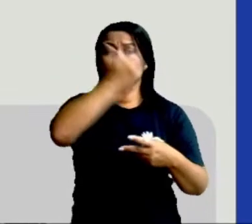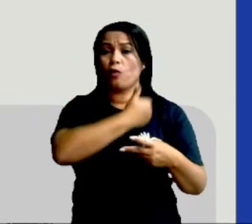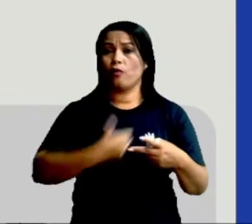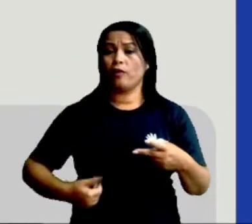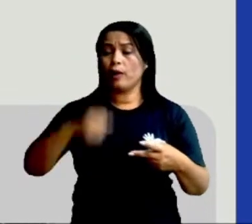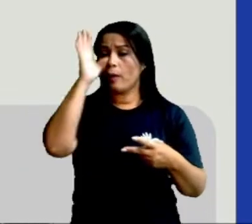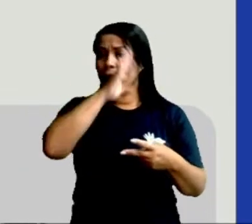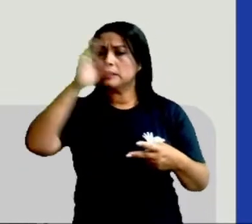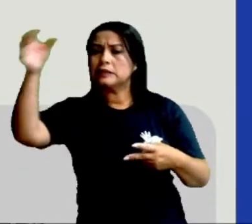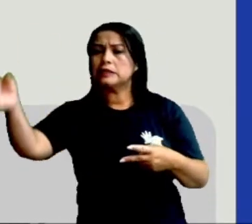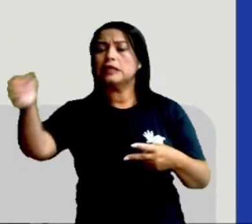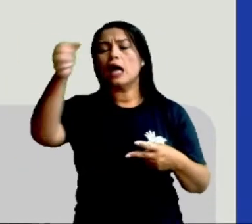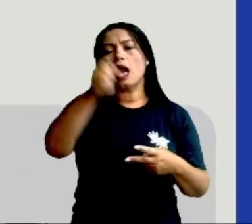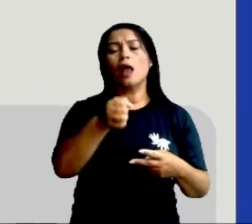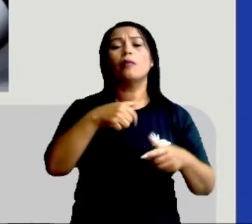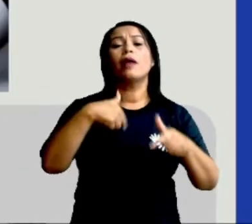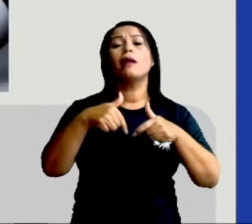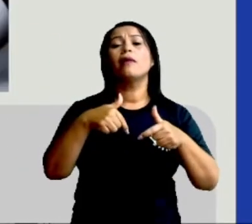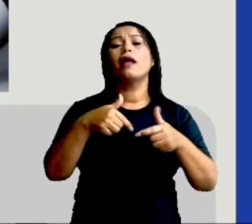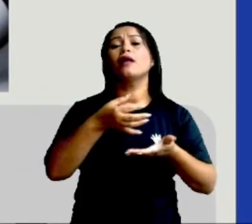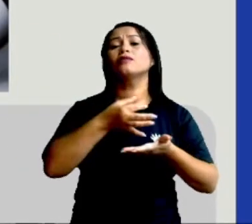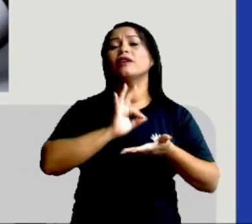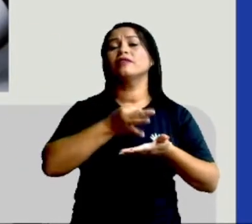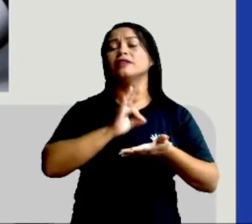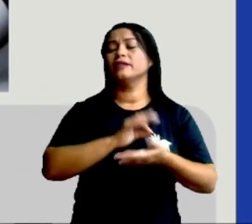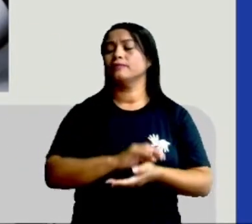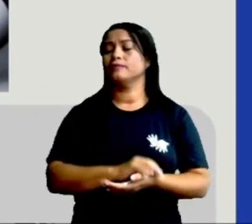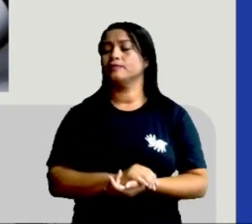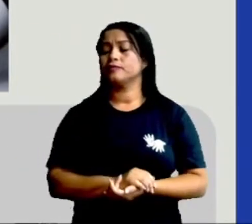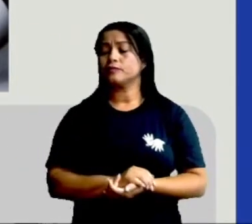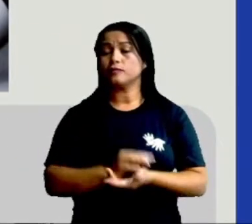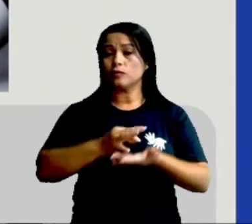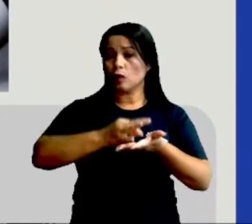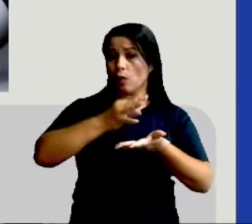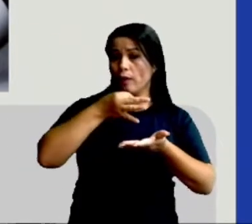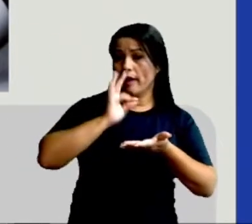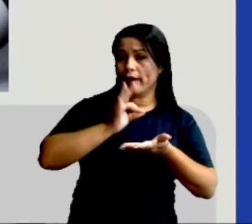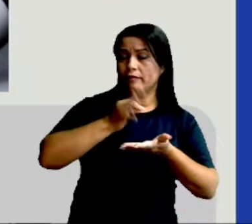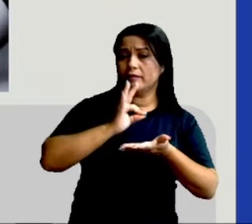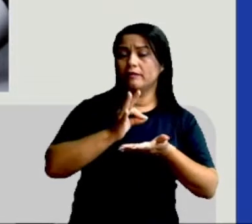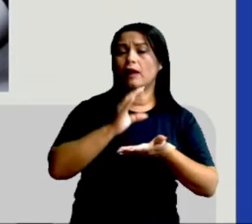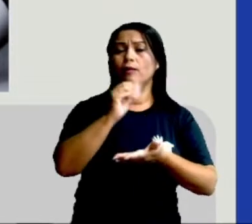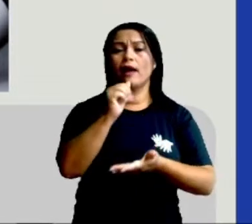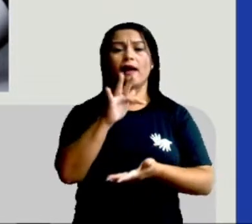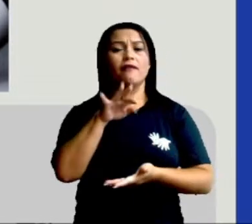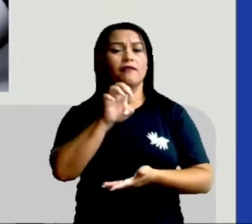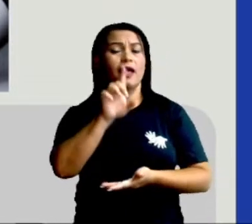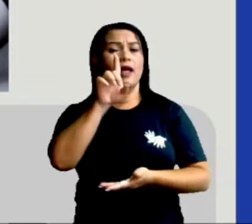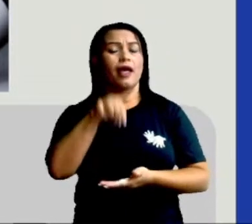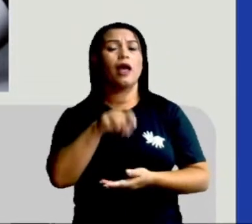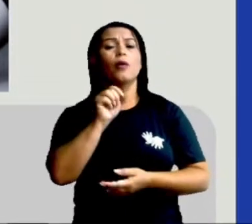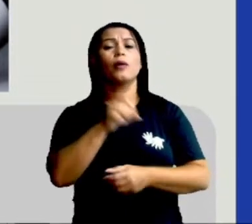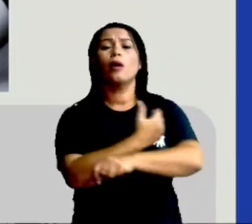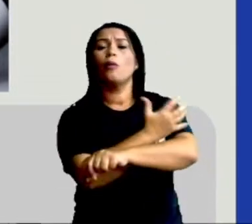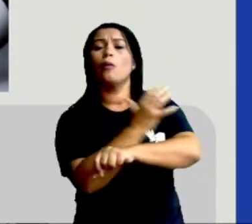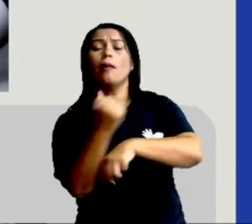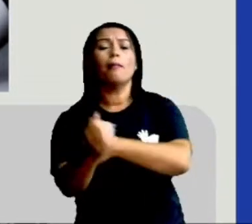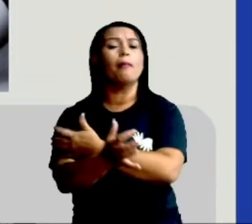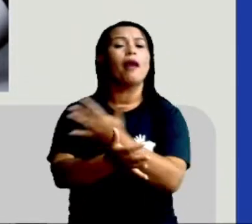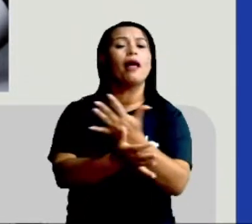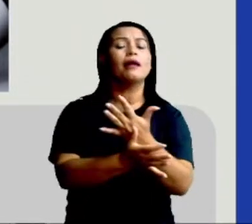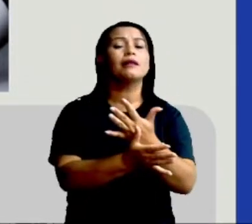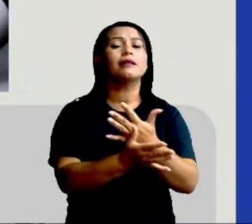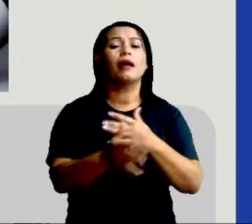para trabalhar nos cafezais. O café como uma planta africana, tá? Na África, o